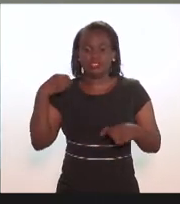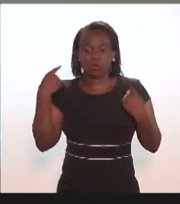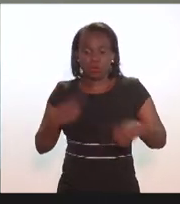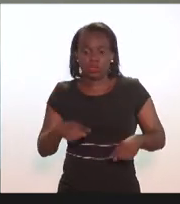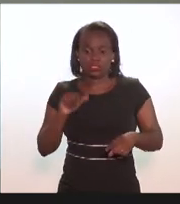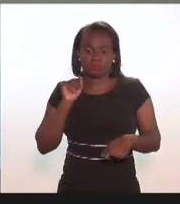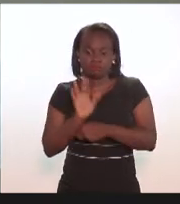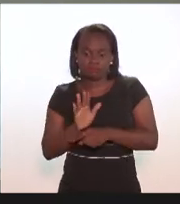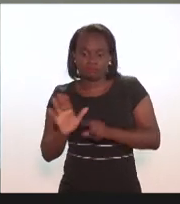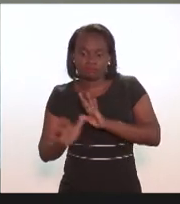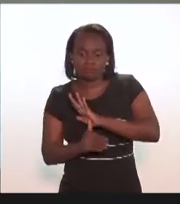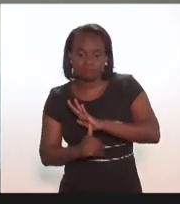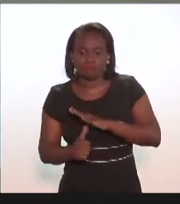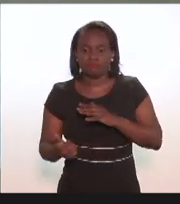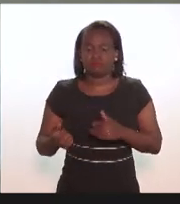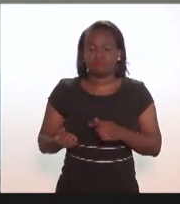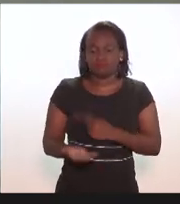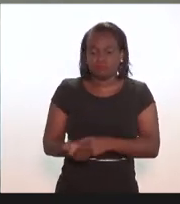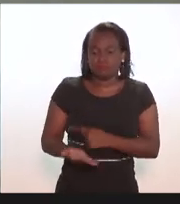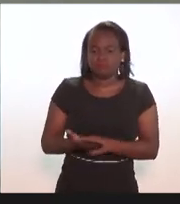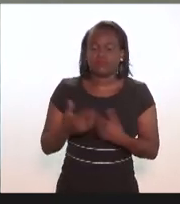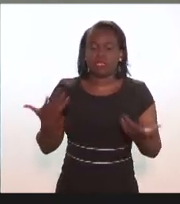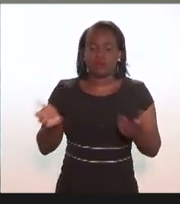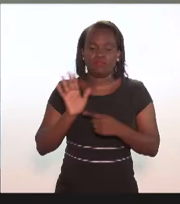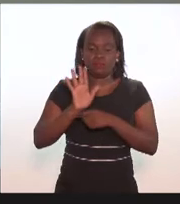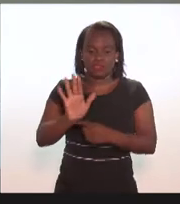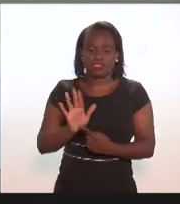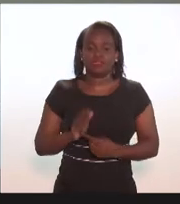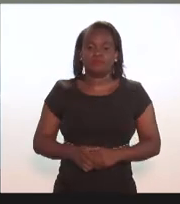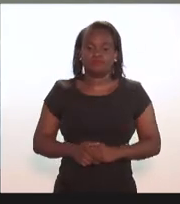corrupção. Vou iniciar a apresentação desses itens agora.